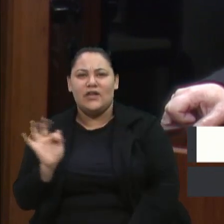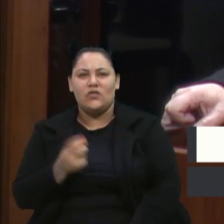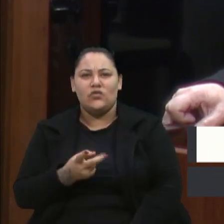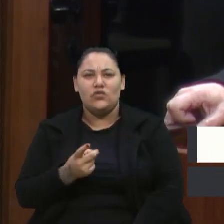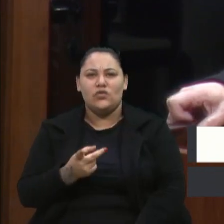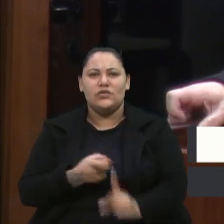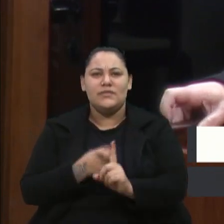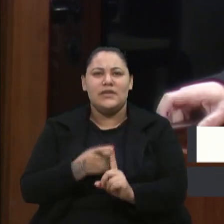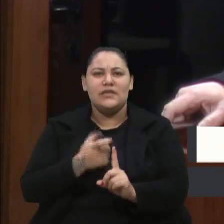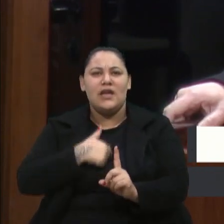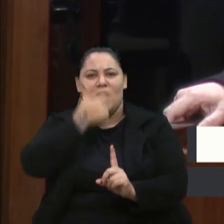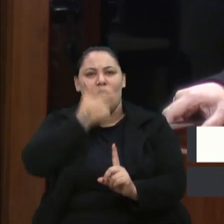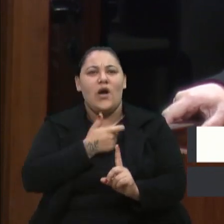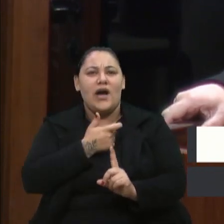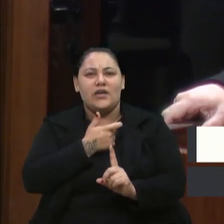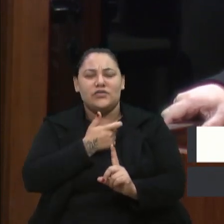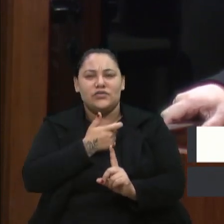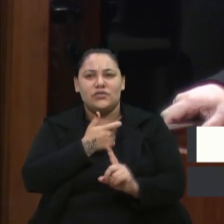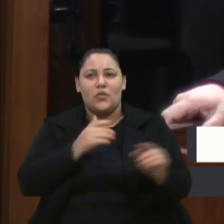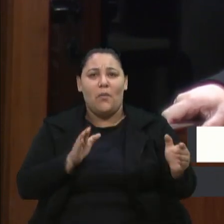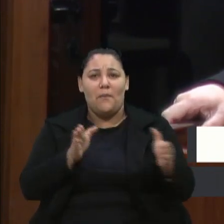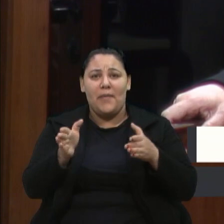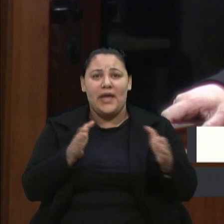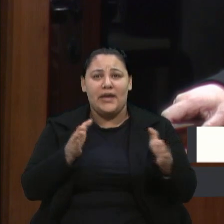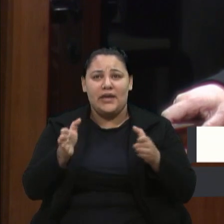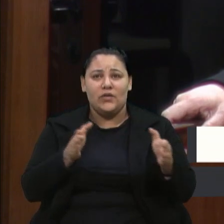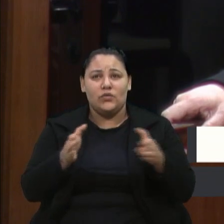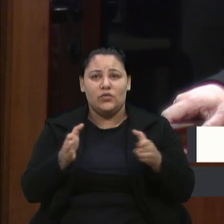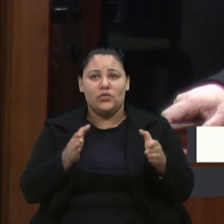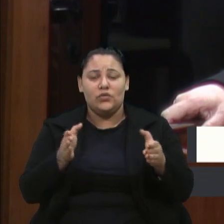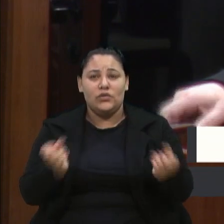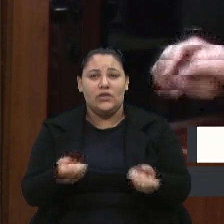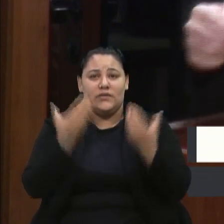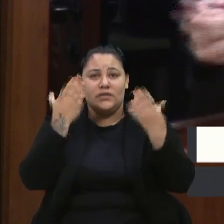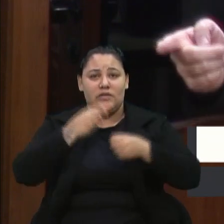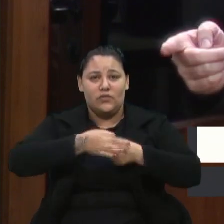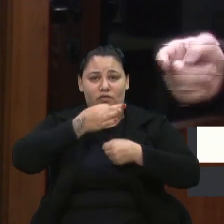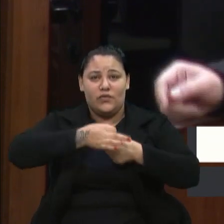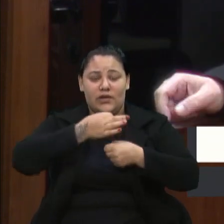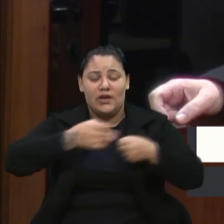para a gente, na festa da uva, inaugurar o mercado público.